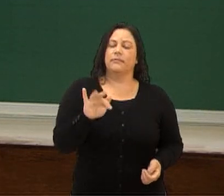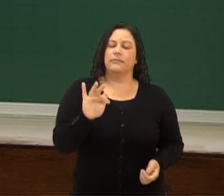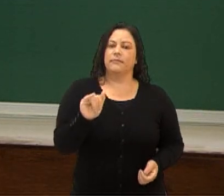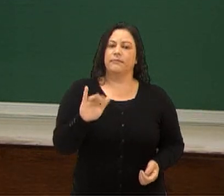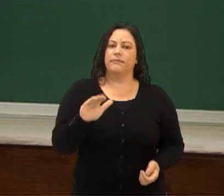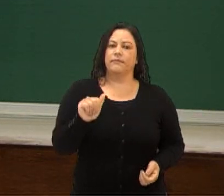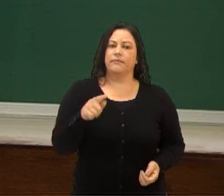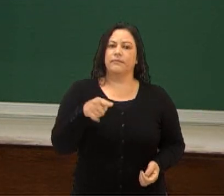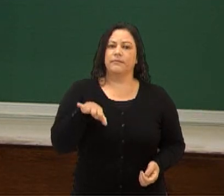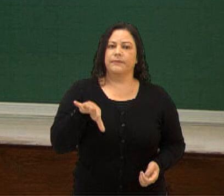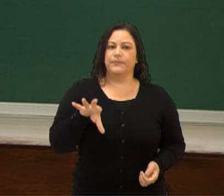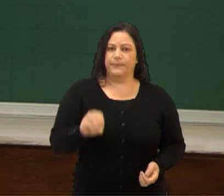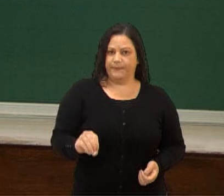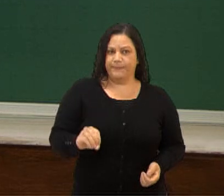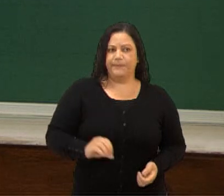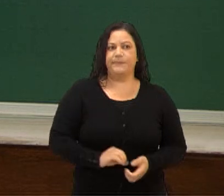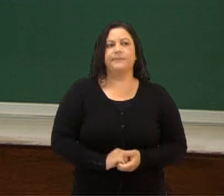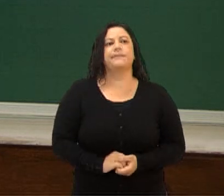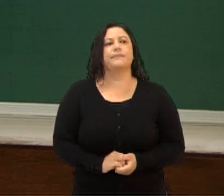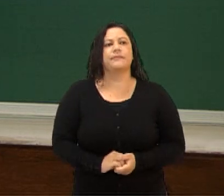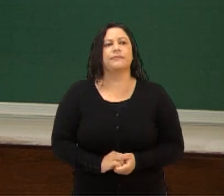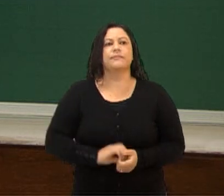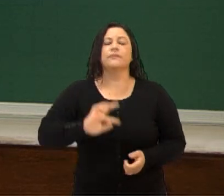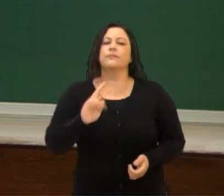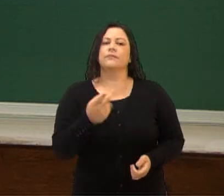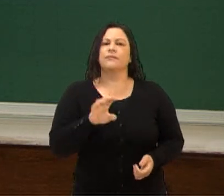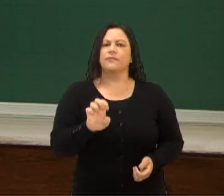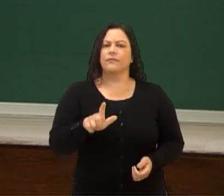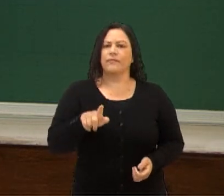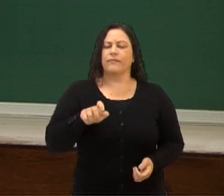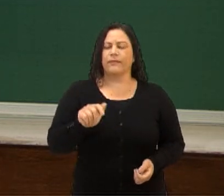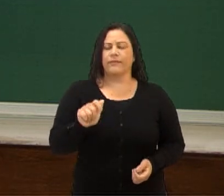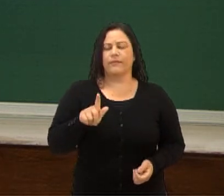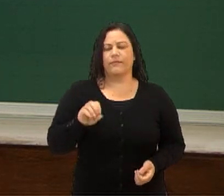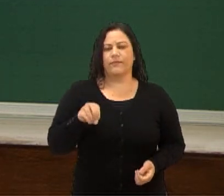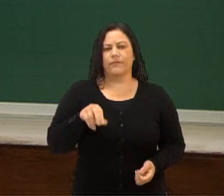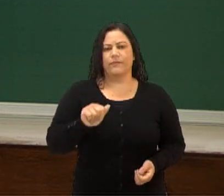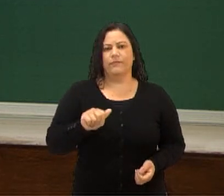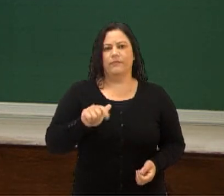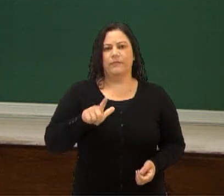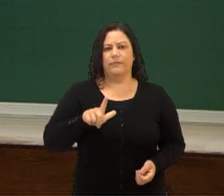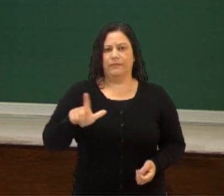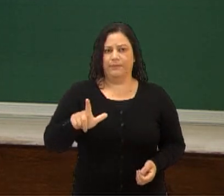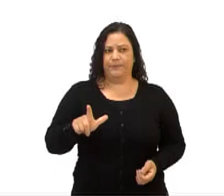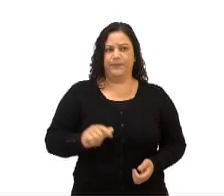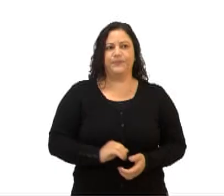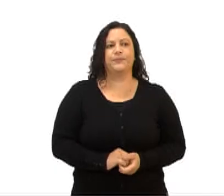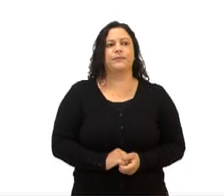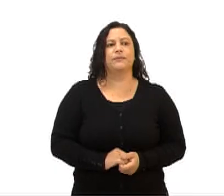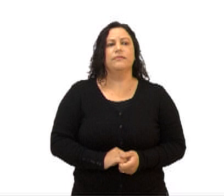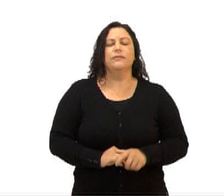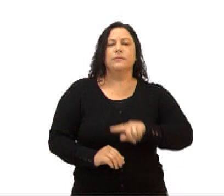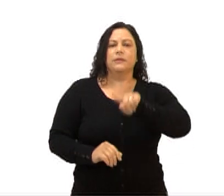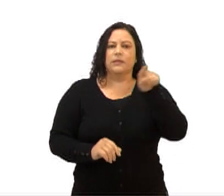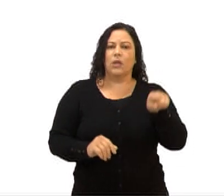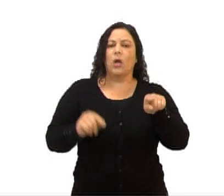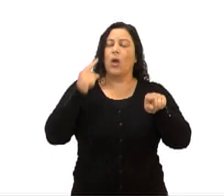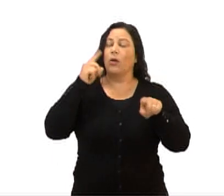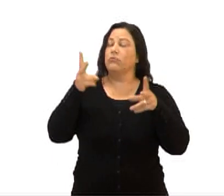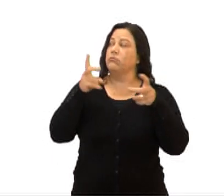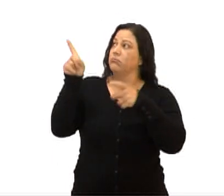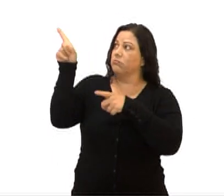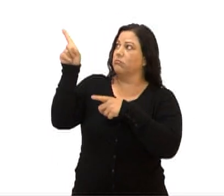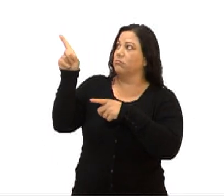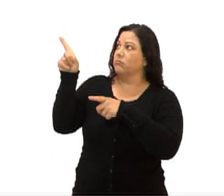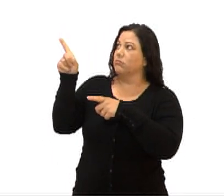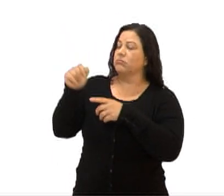prestem atenção nisso. E o prisma hexagonal, também aqui, o seu sólido geométrico demonstrado de maneira